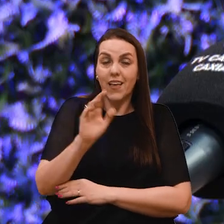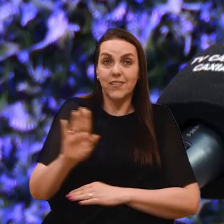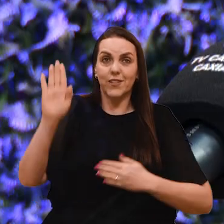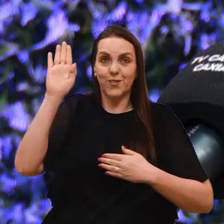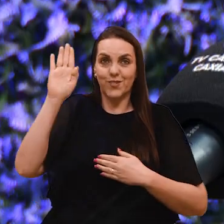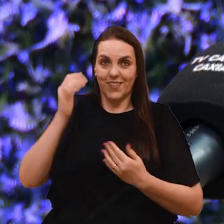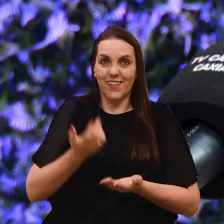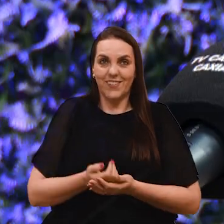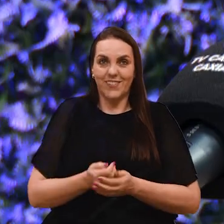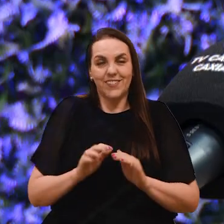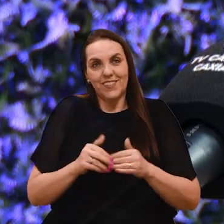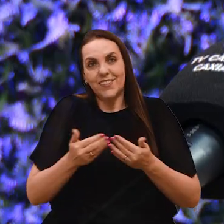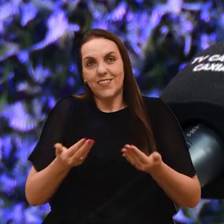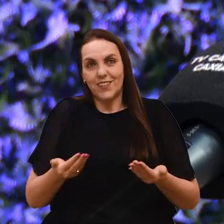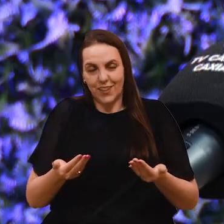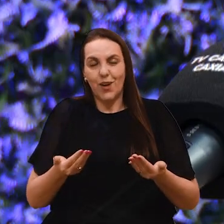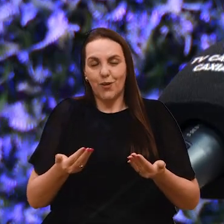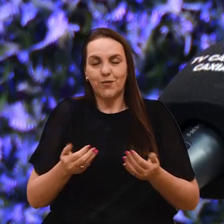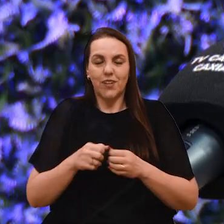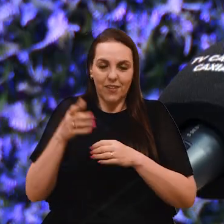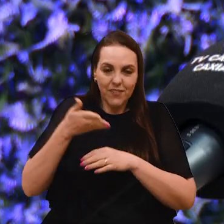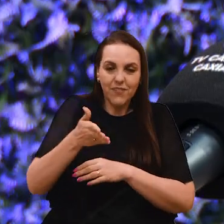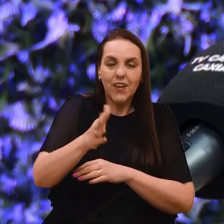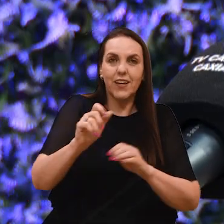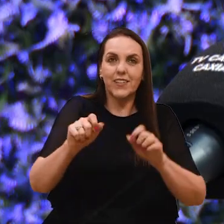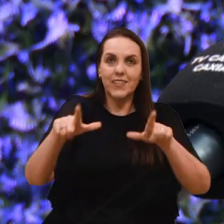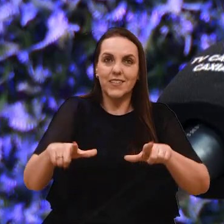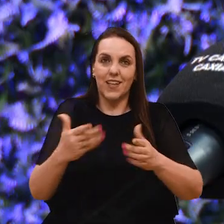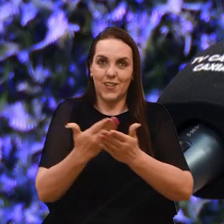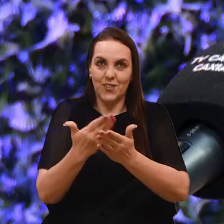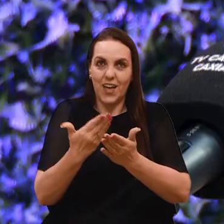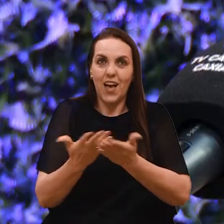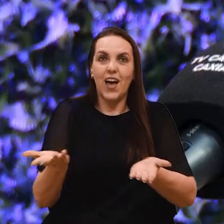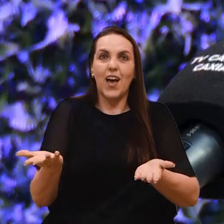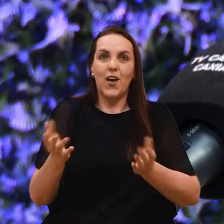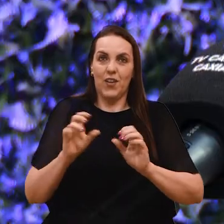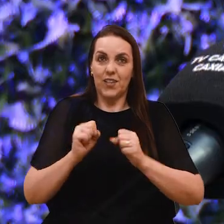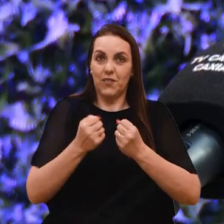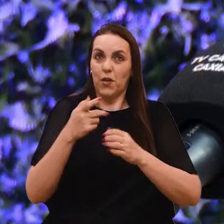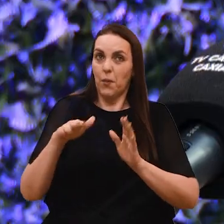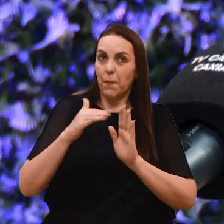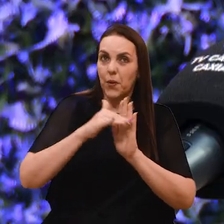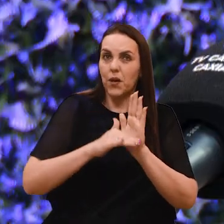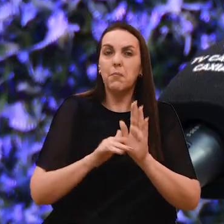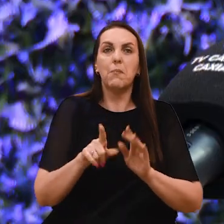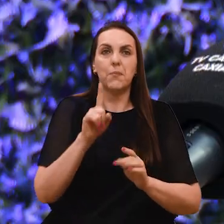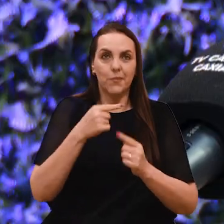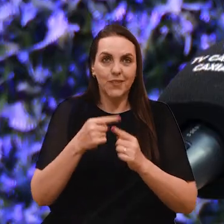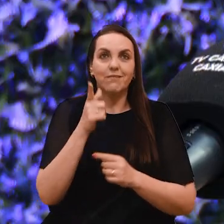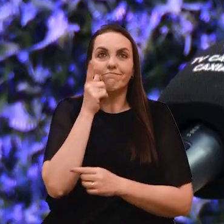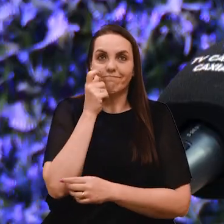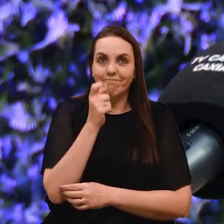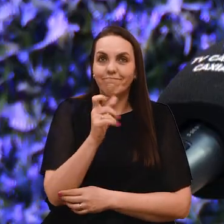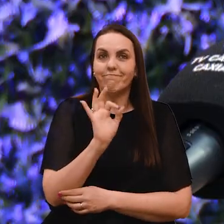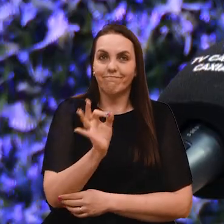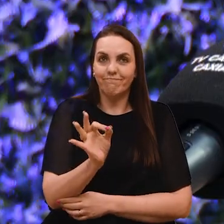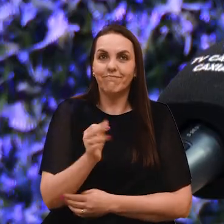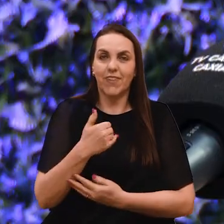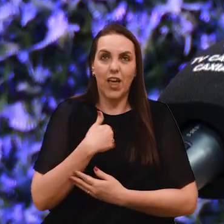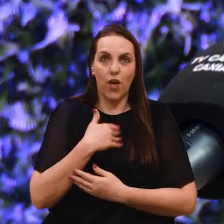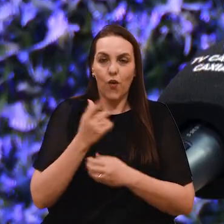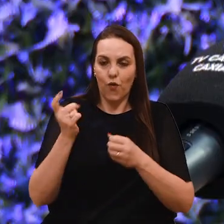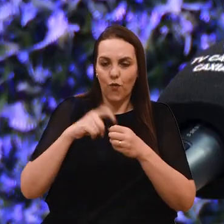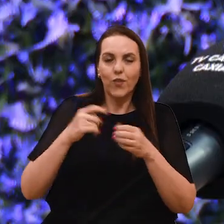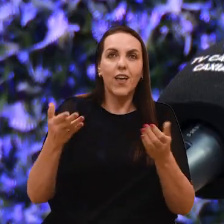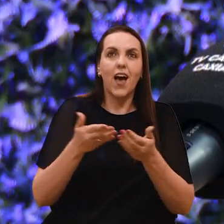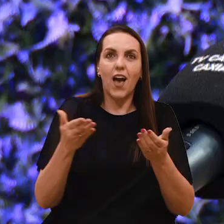né? Então, passava em sala de aula, defendia o seu programa, porque é interessante. Eu recém voltei agora